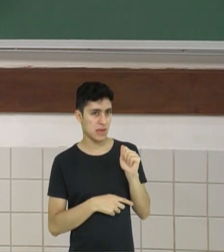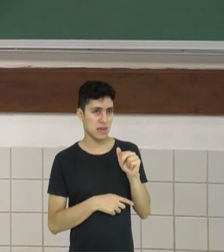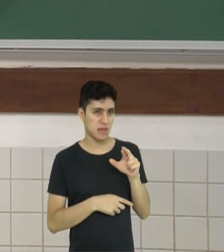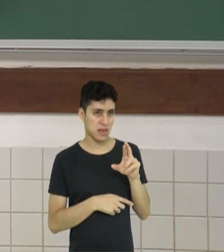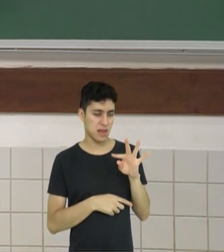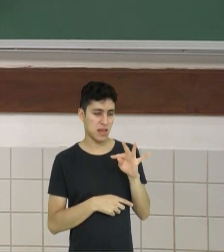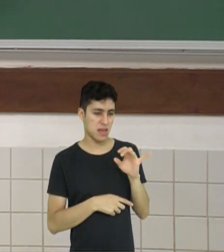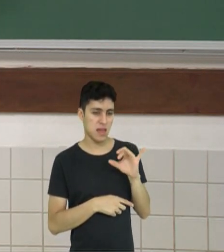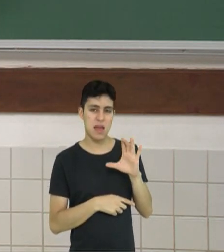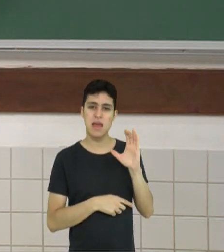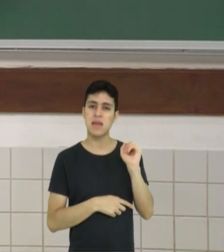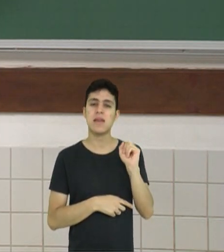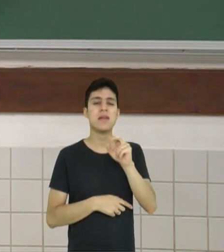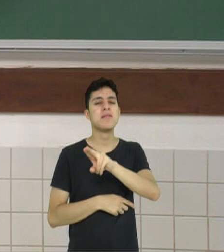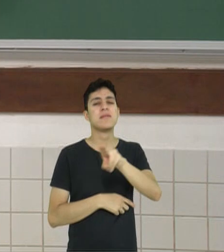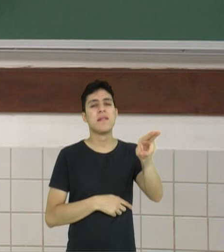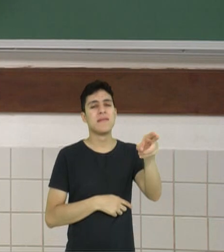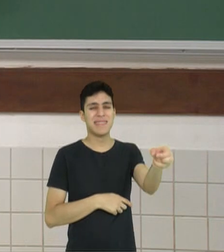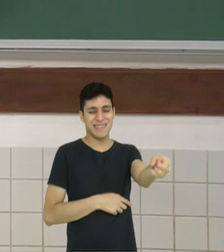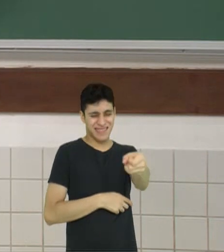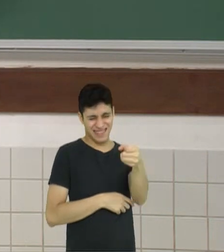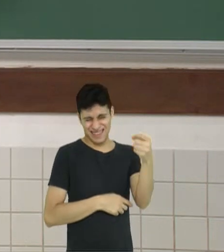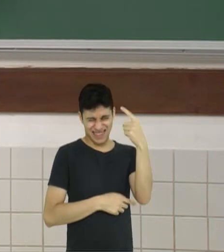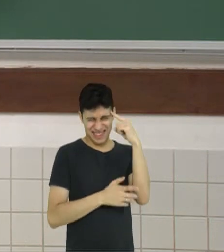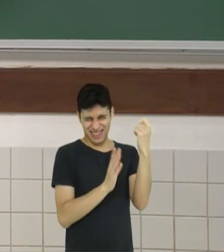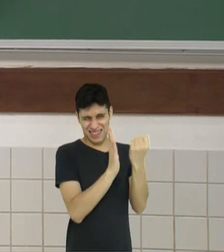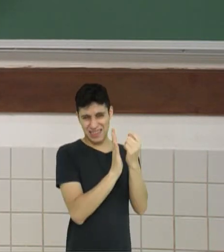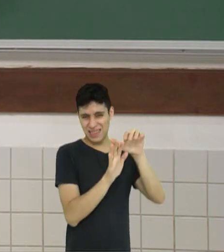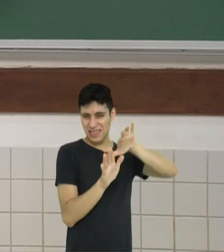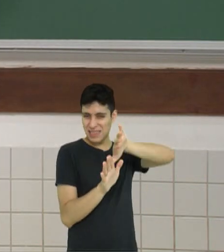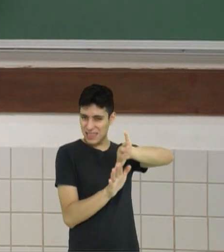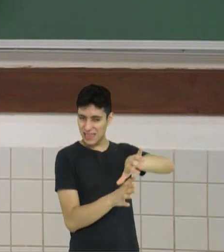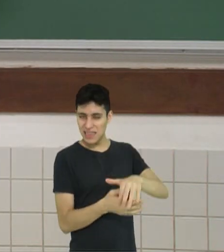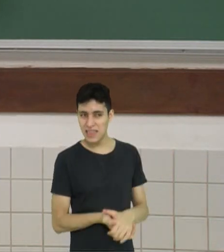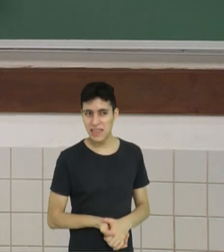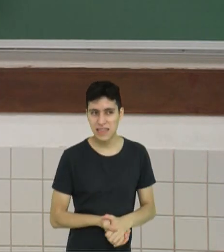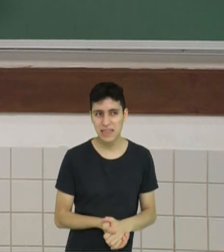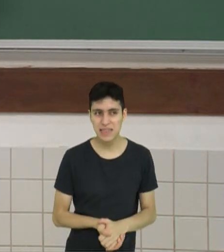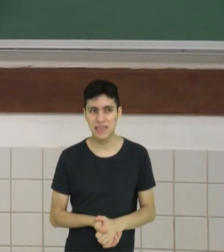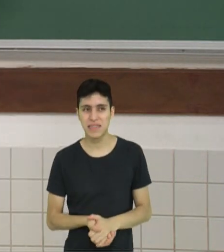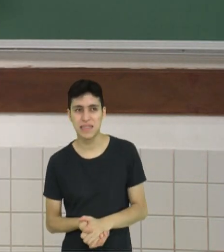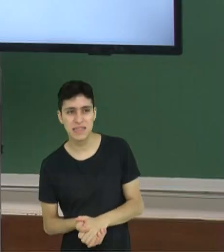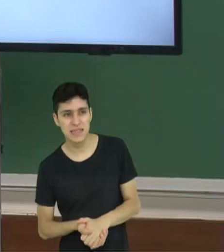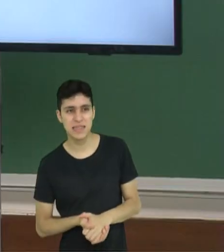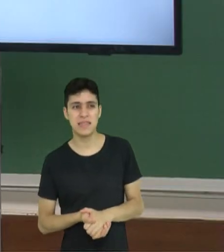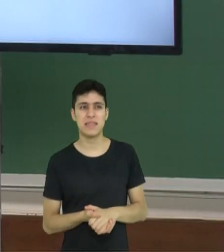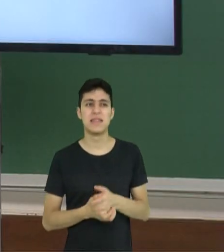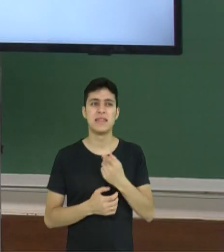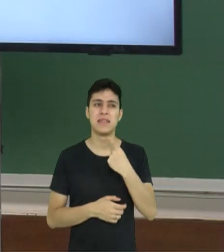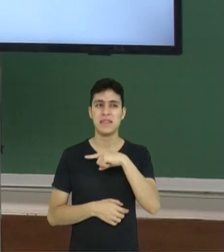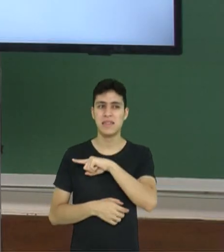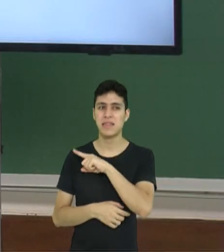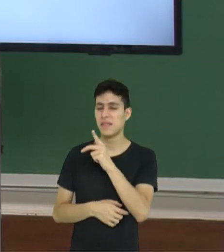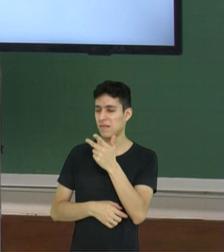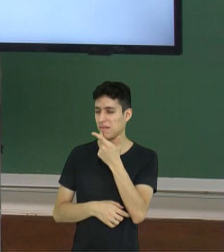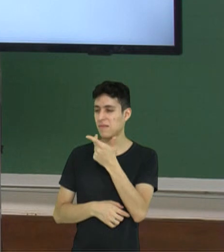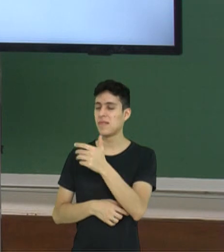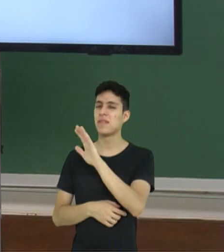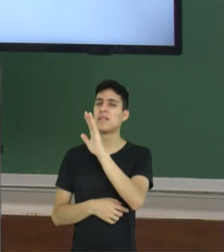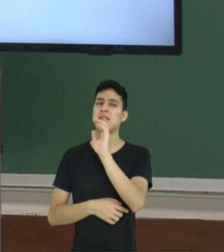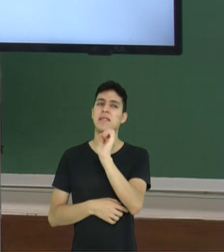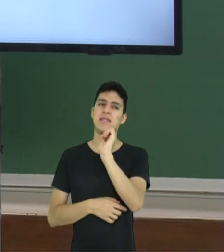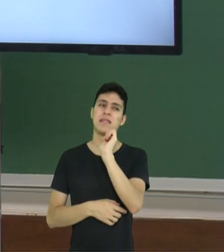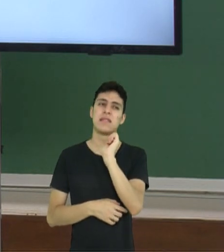é a marca, o nome de uma bebida, né? E foi trocado, a gente utiliza mais